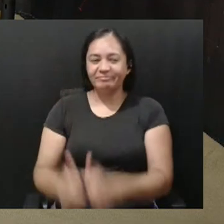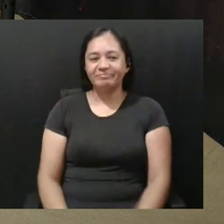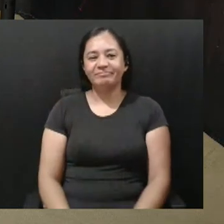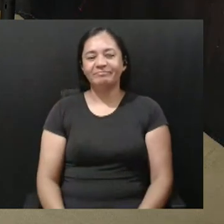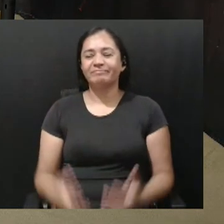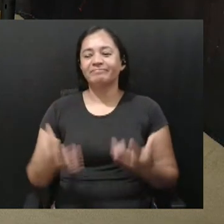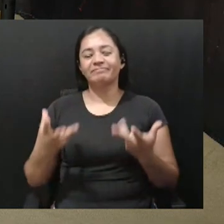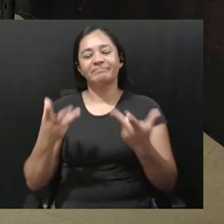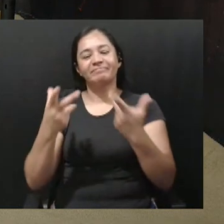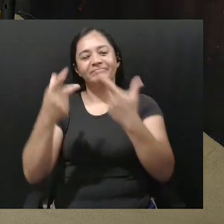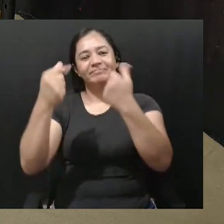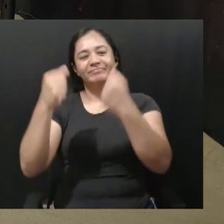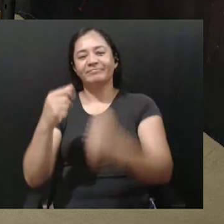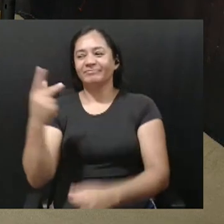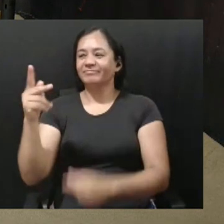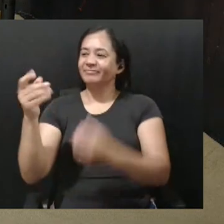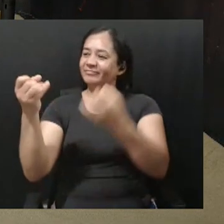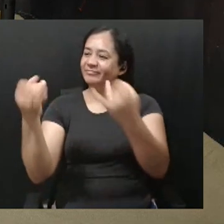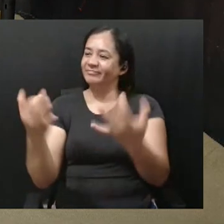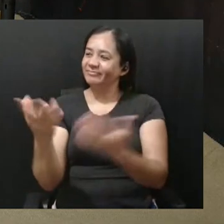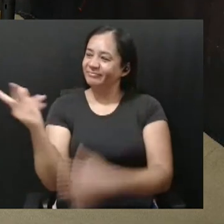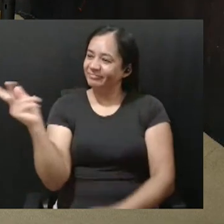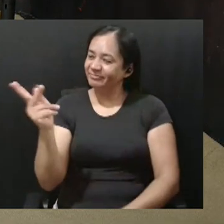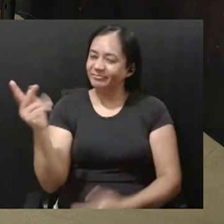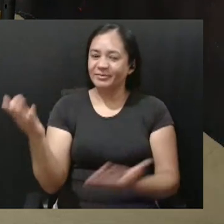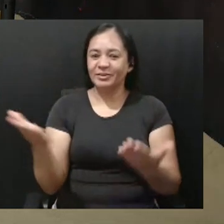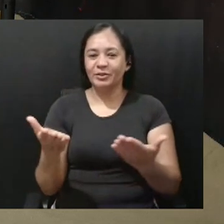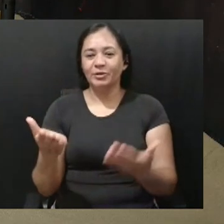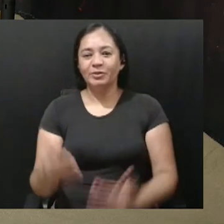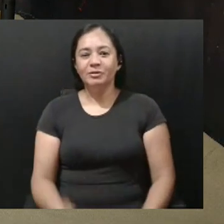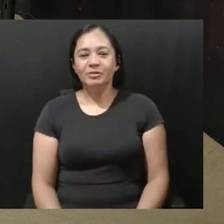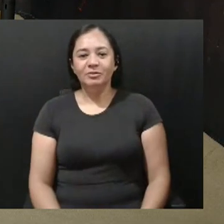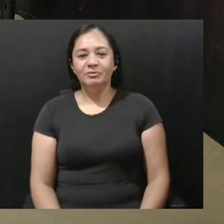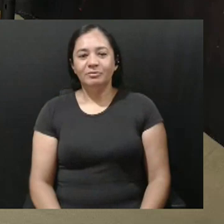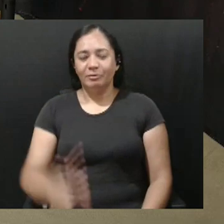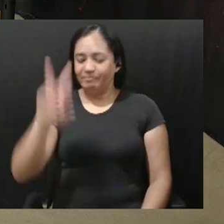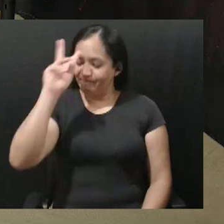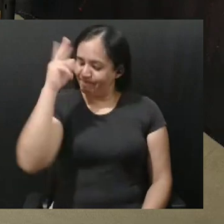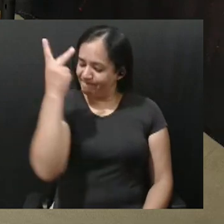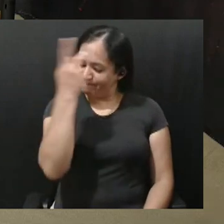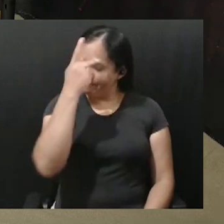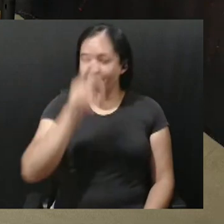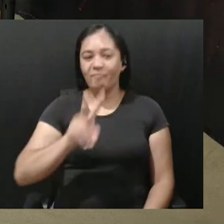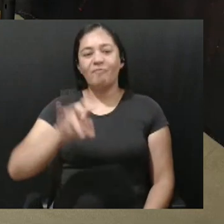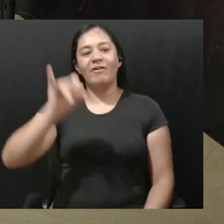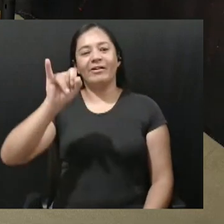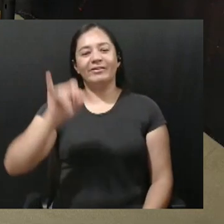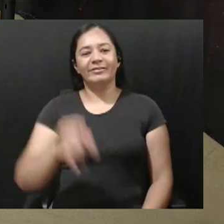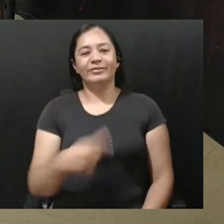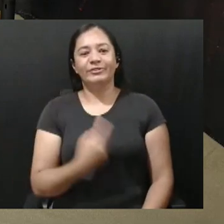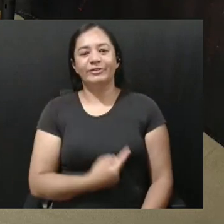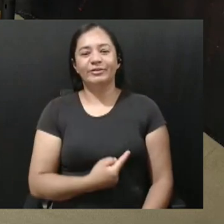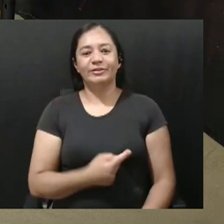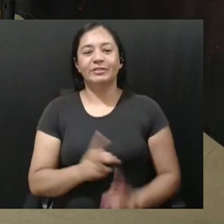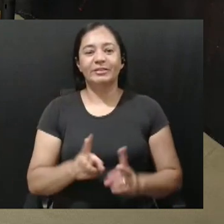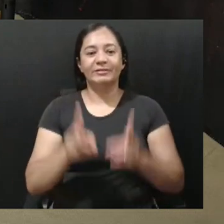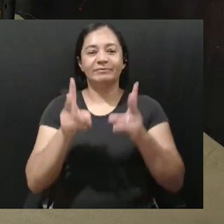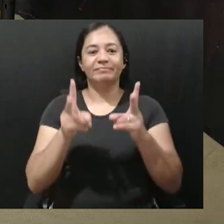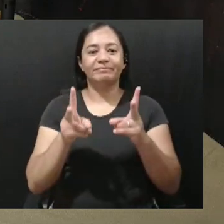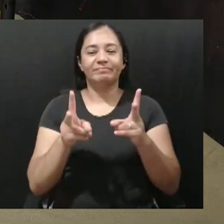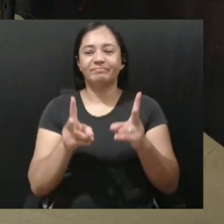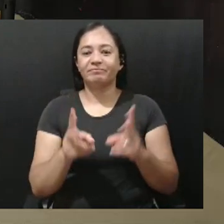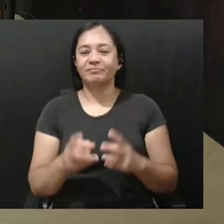a entrega de vocês hoje aqui. Eu acho que vai virar a chave de muita gente, e a gente sempre perceber, a gente vai